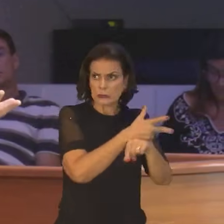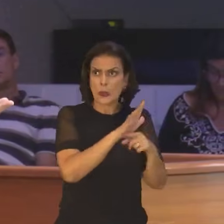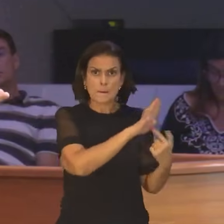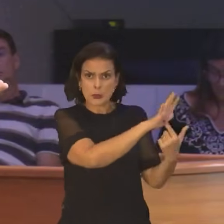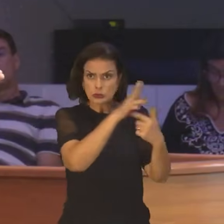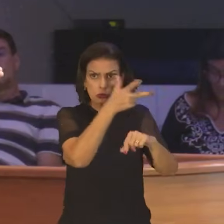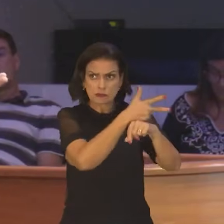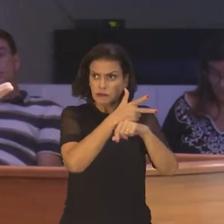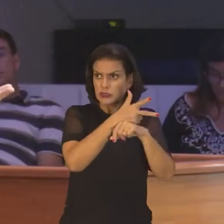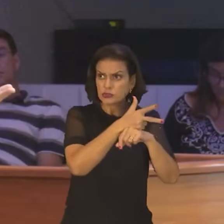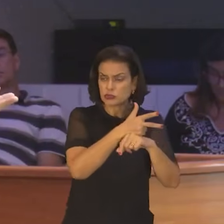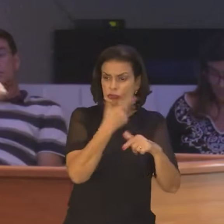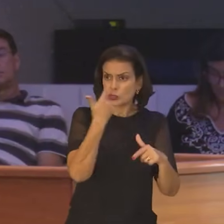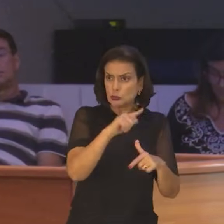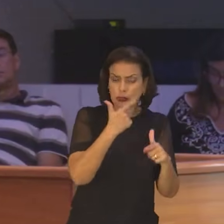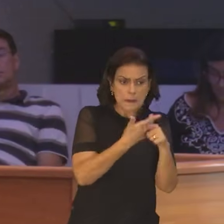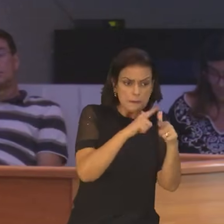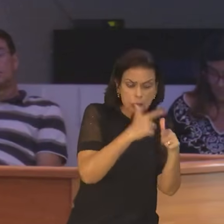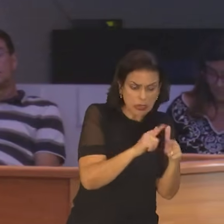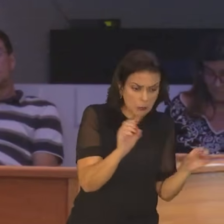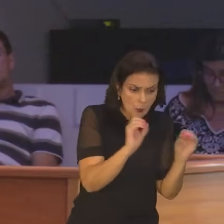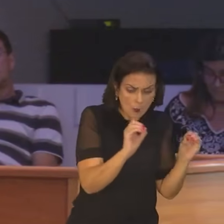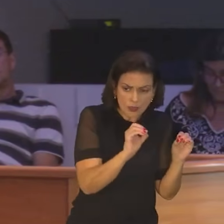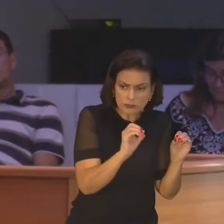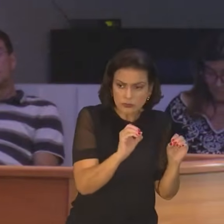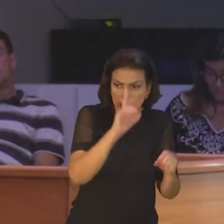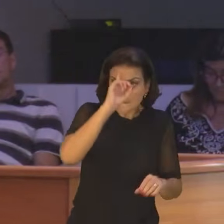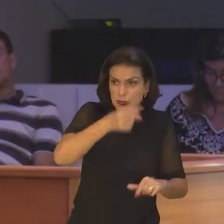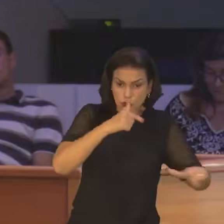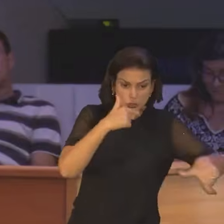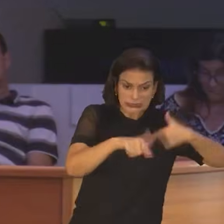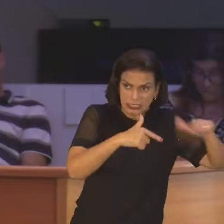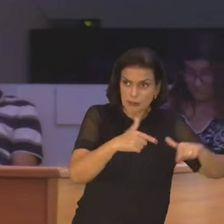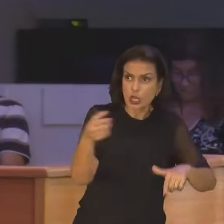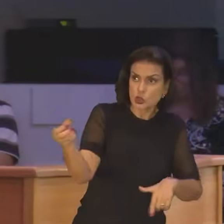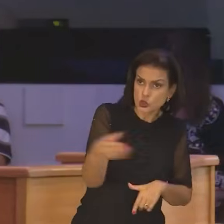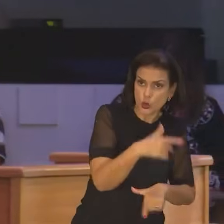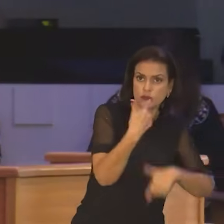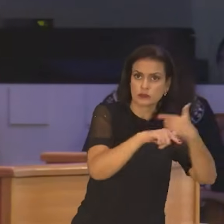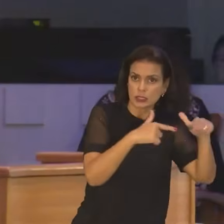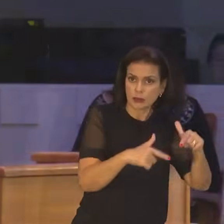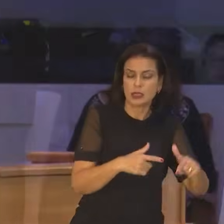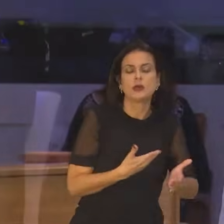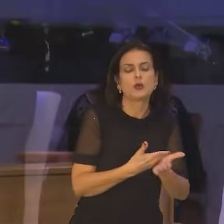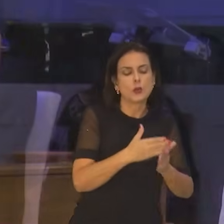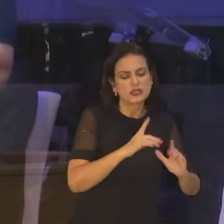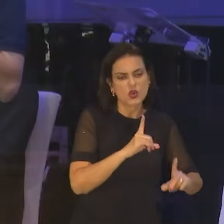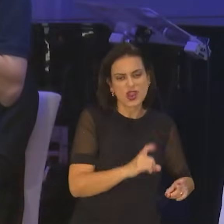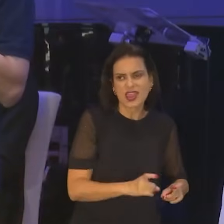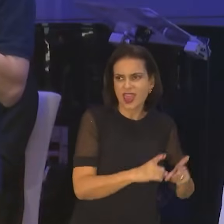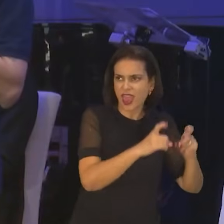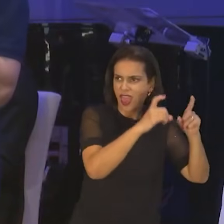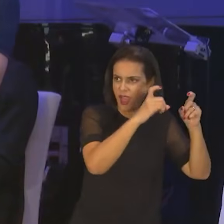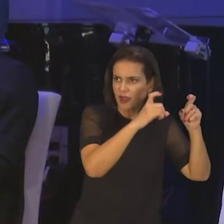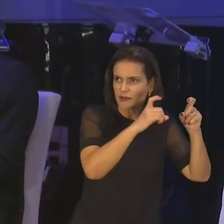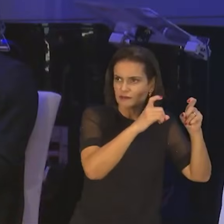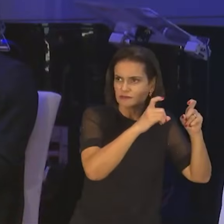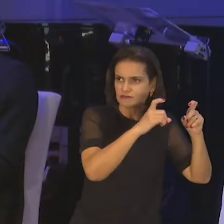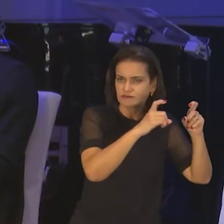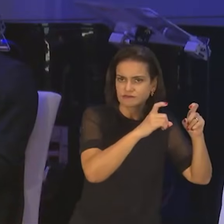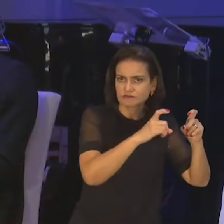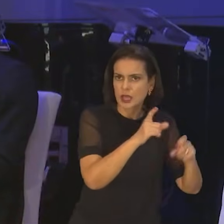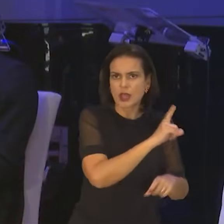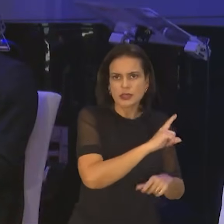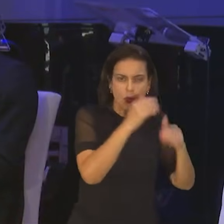viu que eu não tenho problema com nada, e aí me mandaram trabalhar novo trabalho, começou a guerra civil no Líbano, desobedeci uma ordem